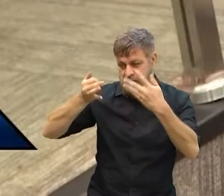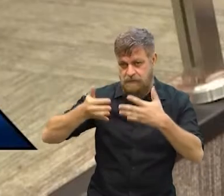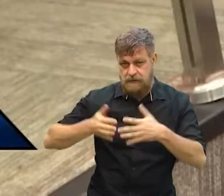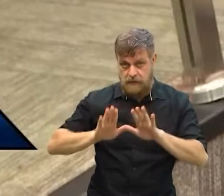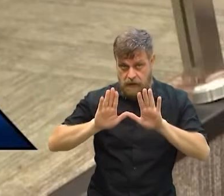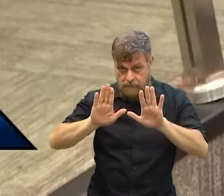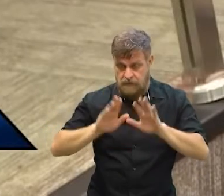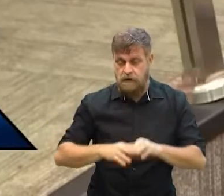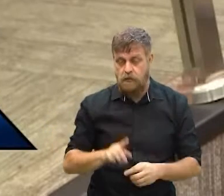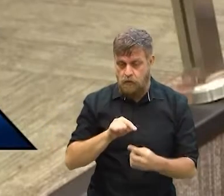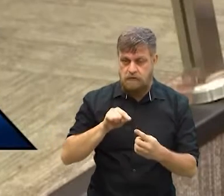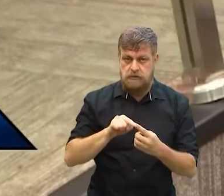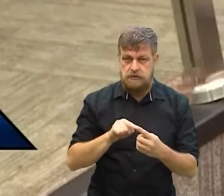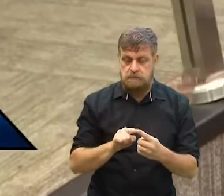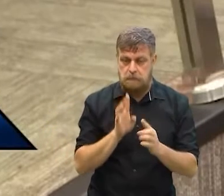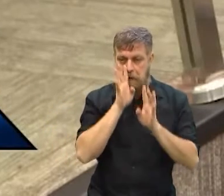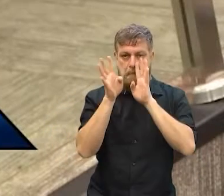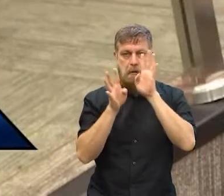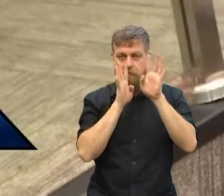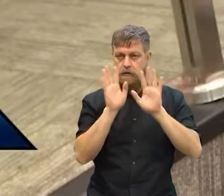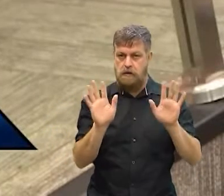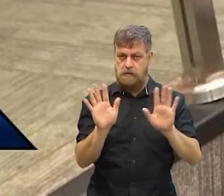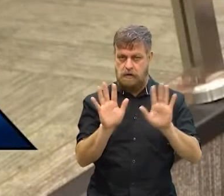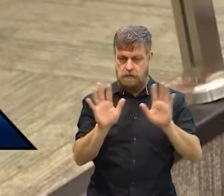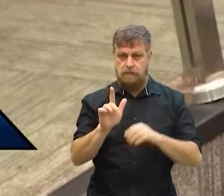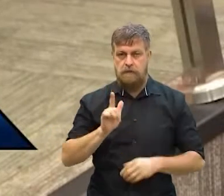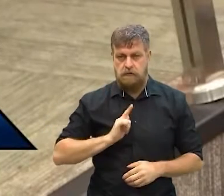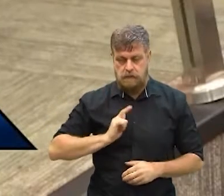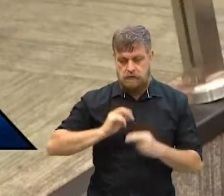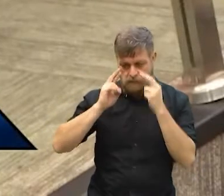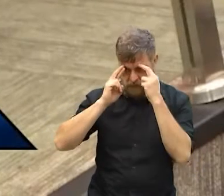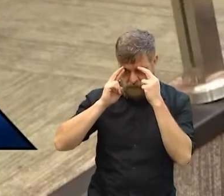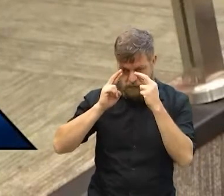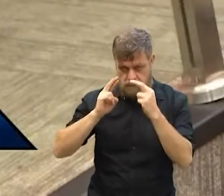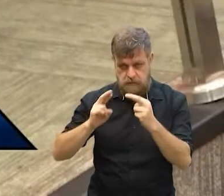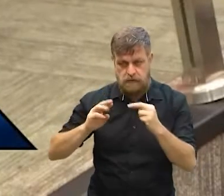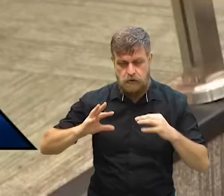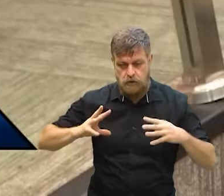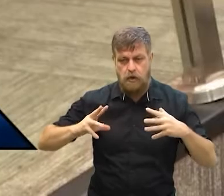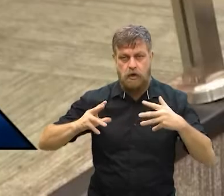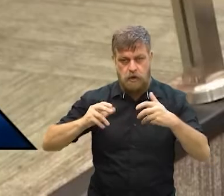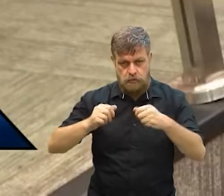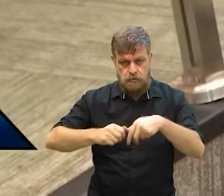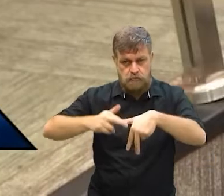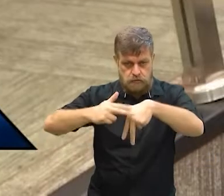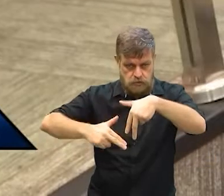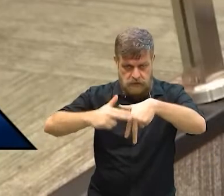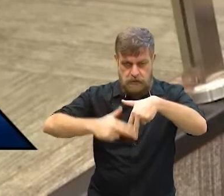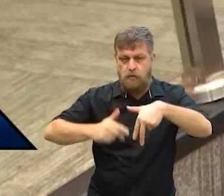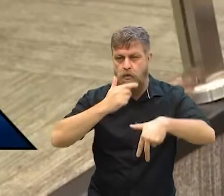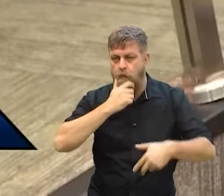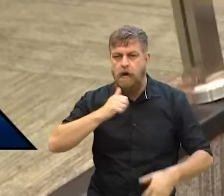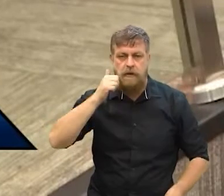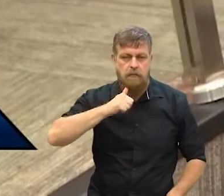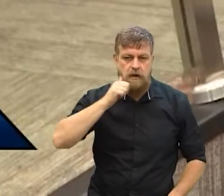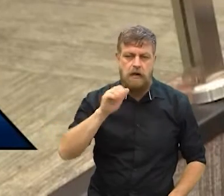nenhum tipo de polêmica, de saia justa. Tem o maior respeito, né, por todos os gêneros.